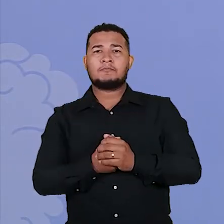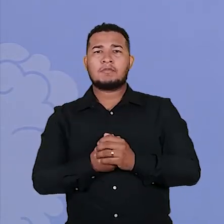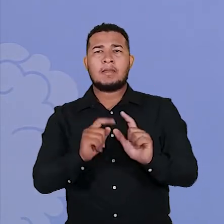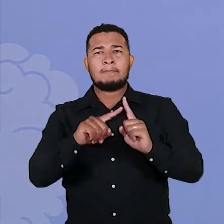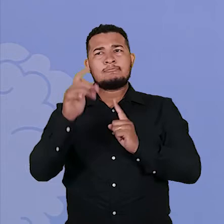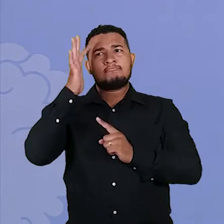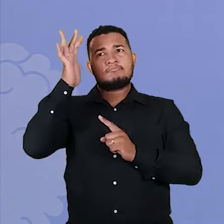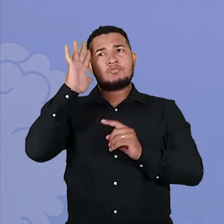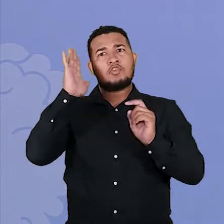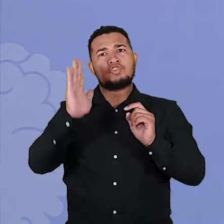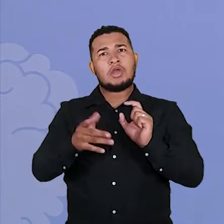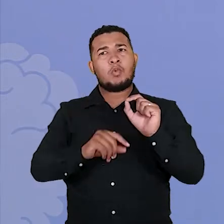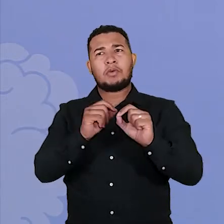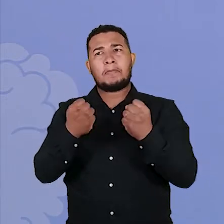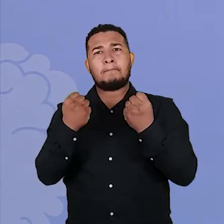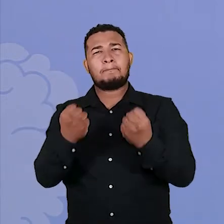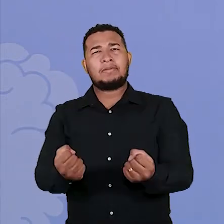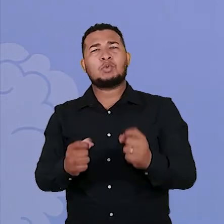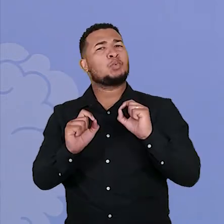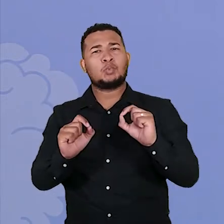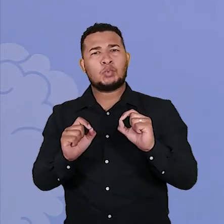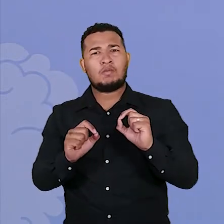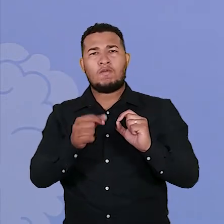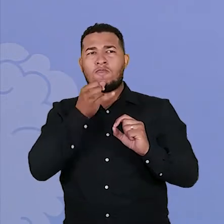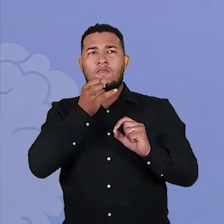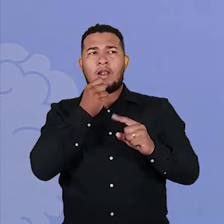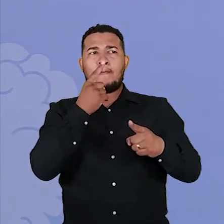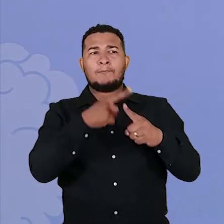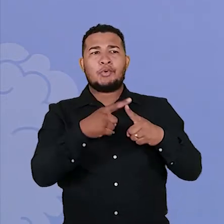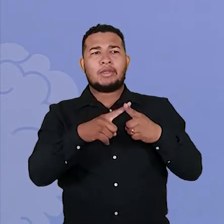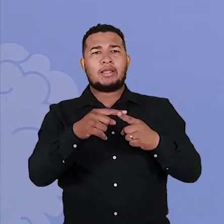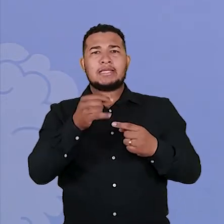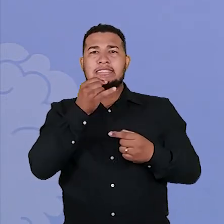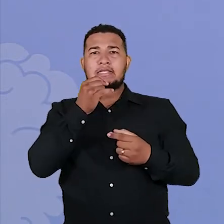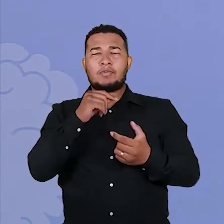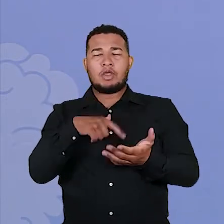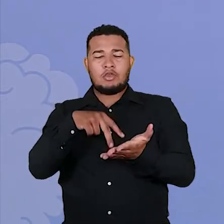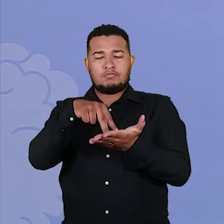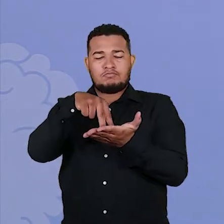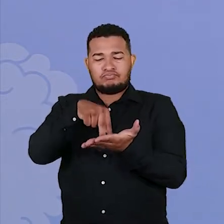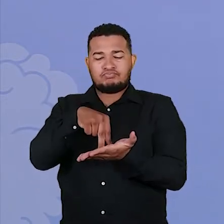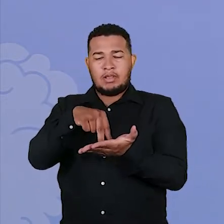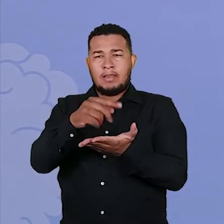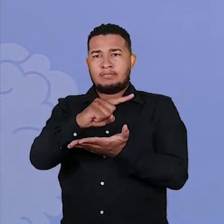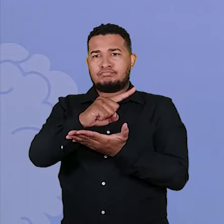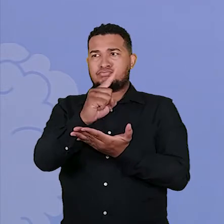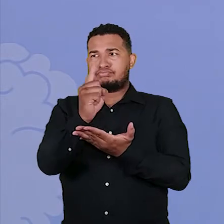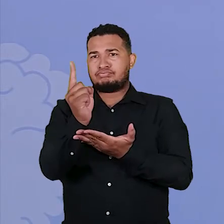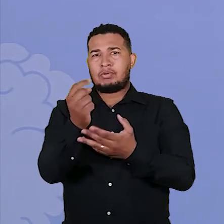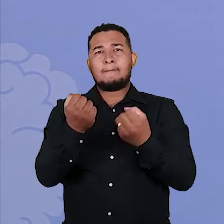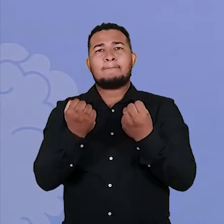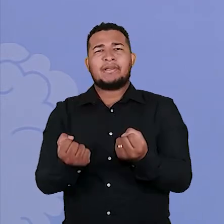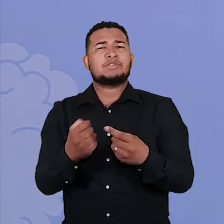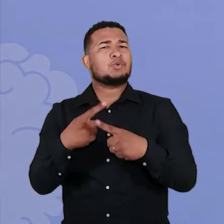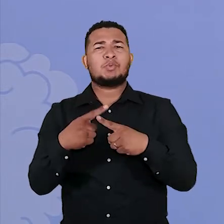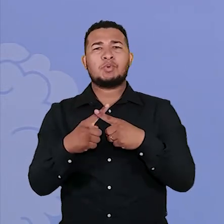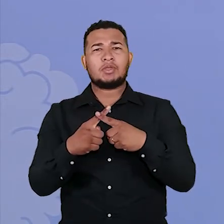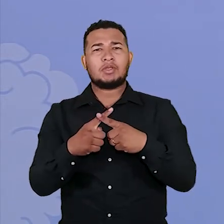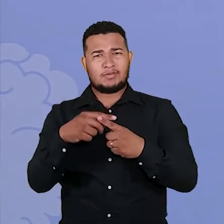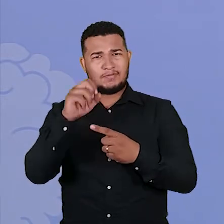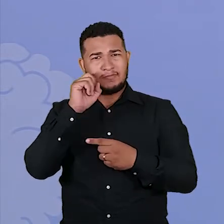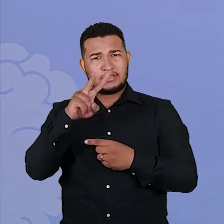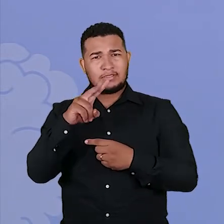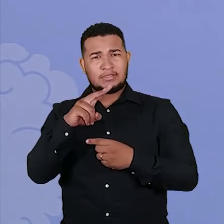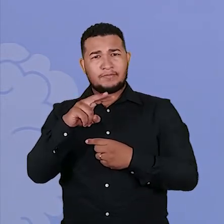já parou para pensar o que é o peso? Né? Por que quando a gente se pesa, por que tem aquele peso ali na